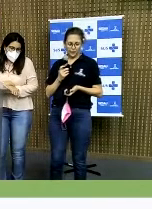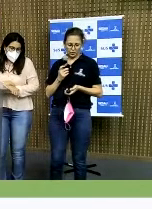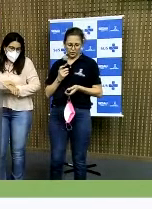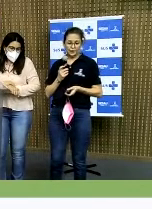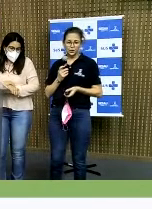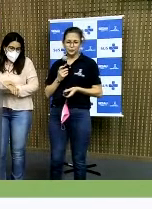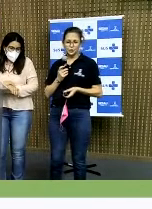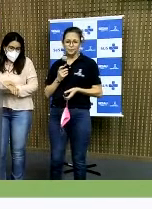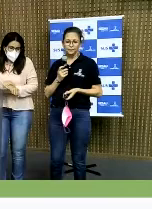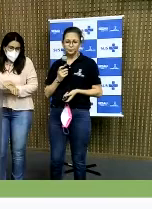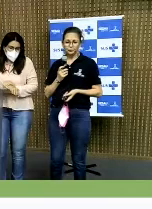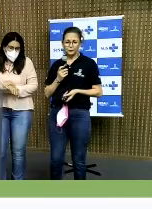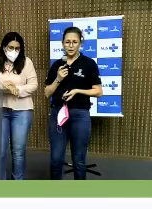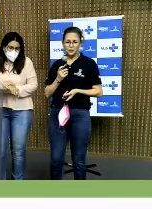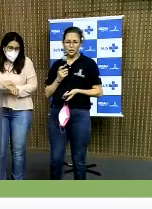Quantidade de operadores ativos,